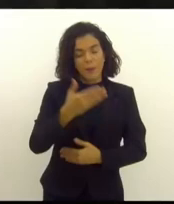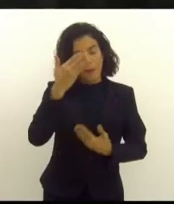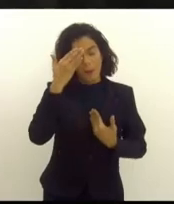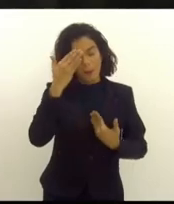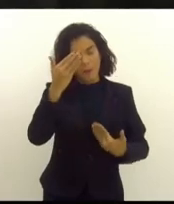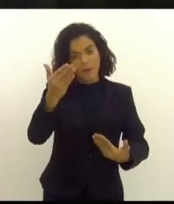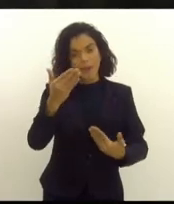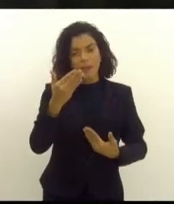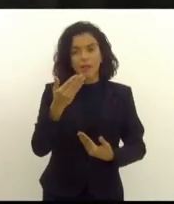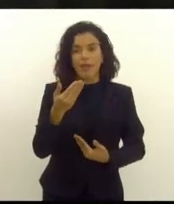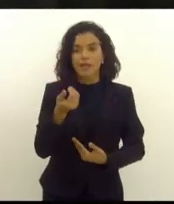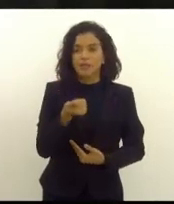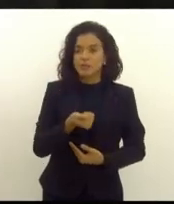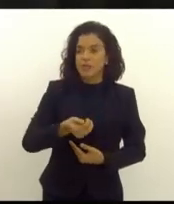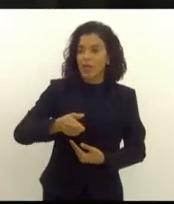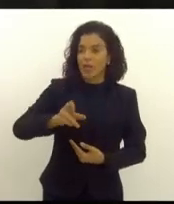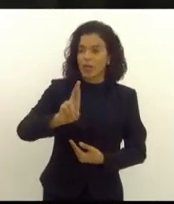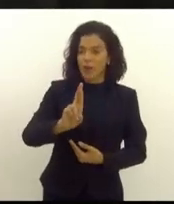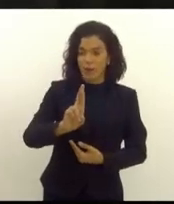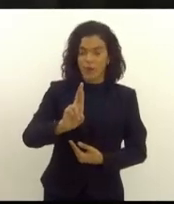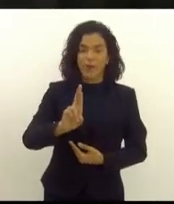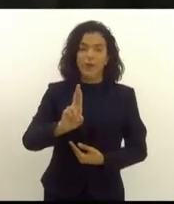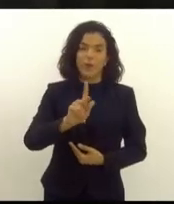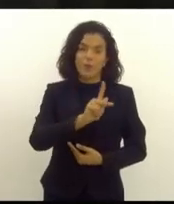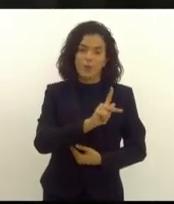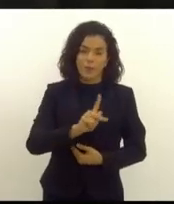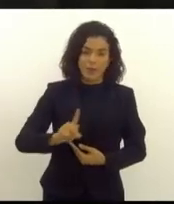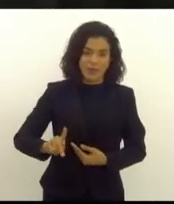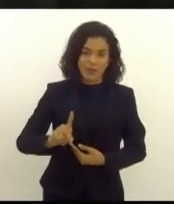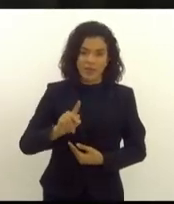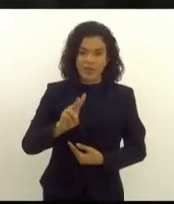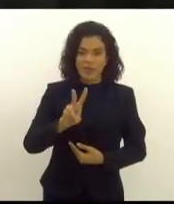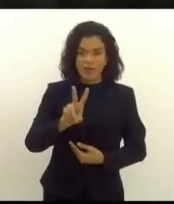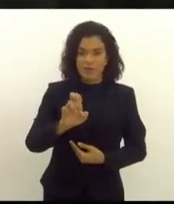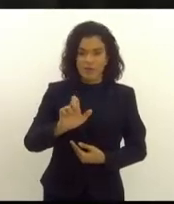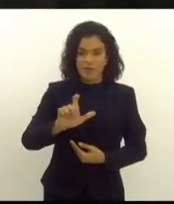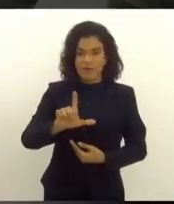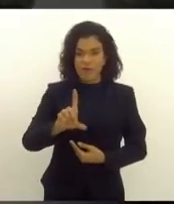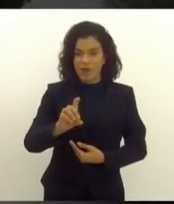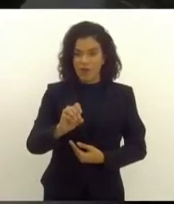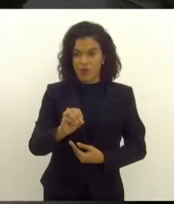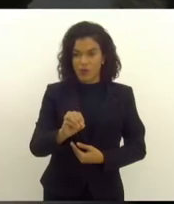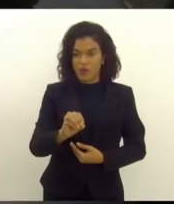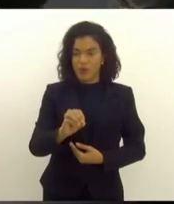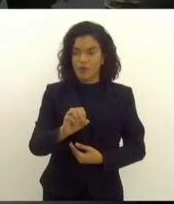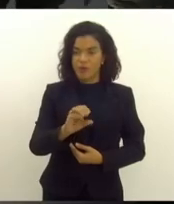obrigado senhor presidente agora Valdo Ceasa Muito obrigado presidente